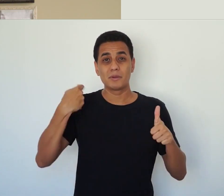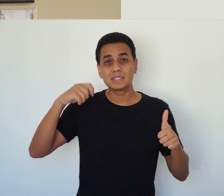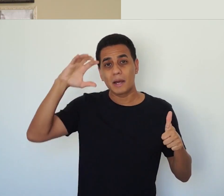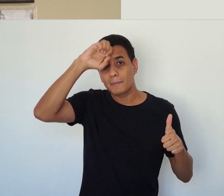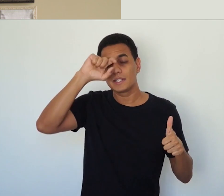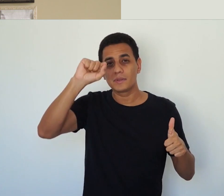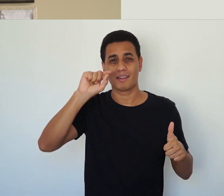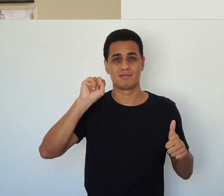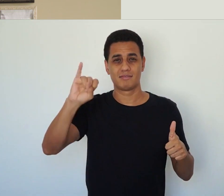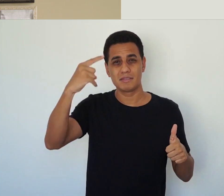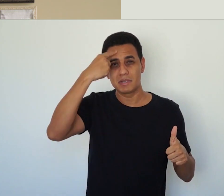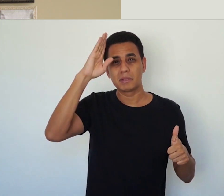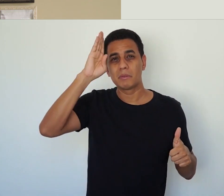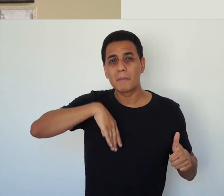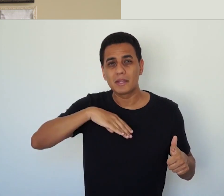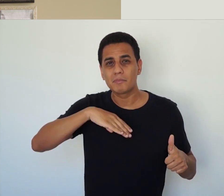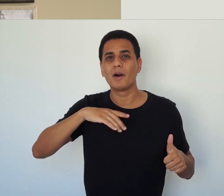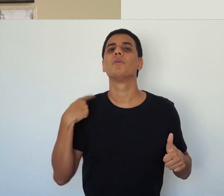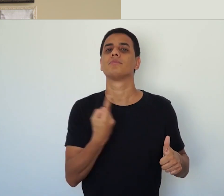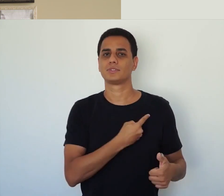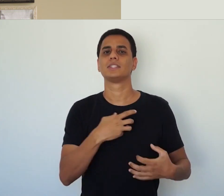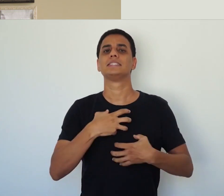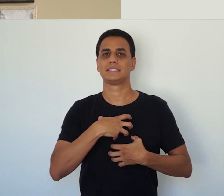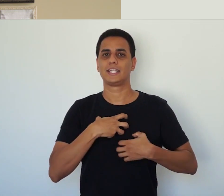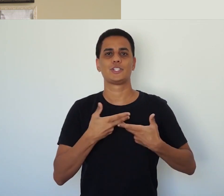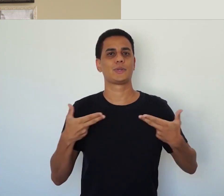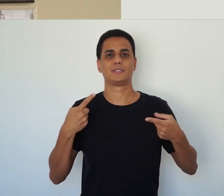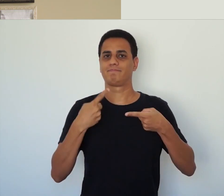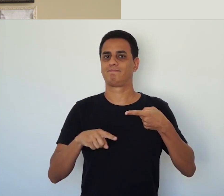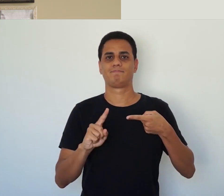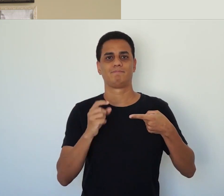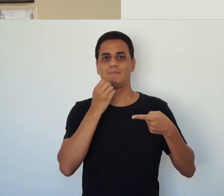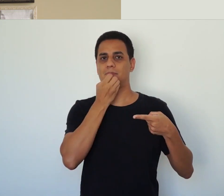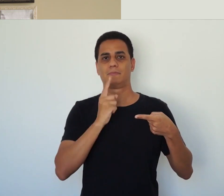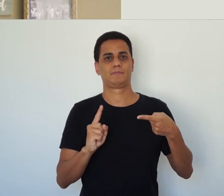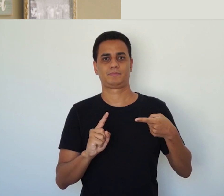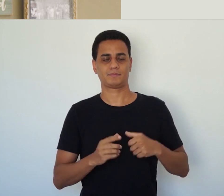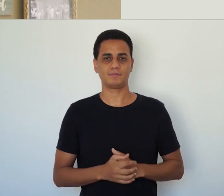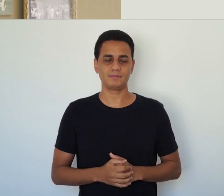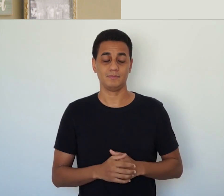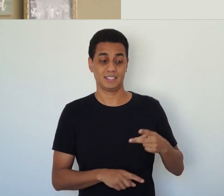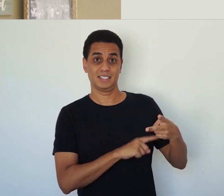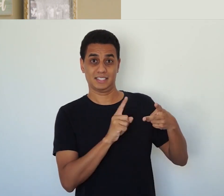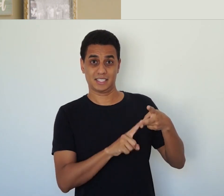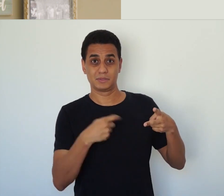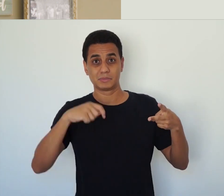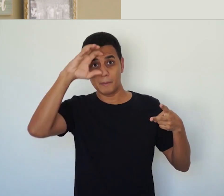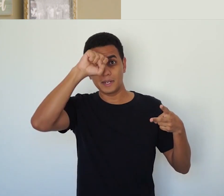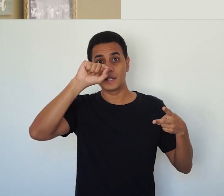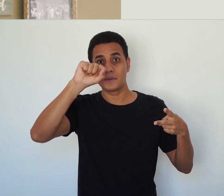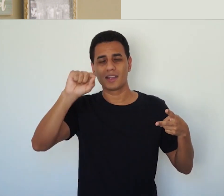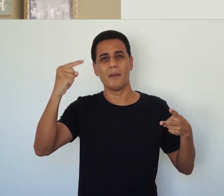gente tem aqui é que os maus pensamentos nos levam a sentir coisas que não deveríamos sentir. A segunda lição desse texto